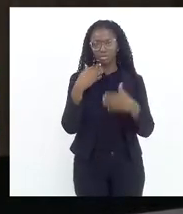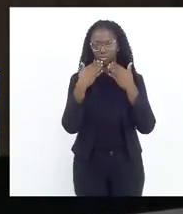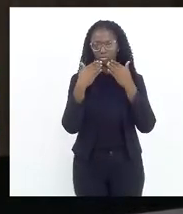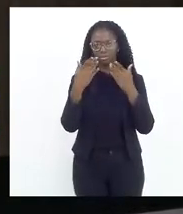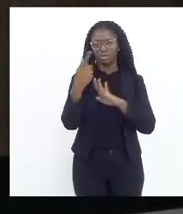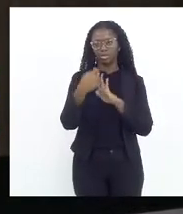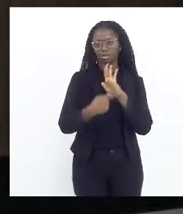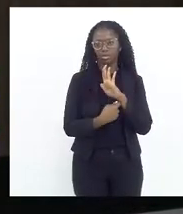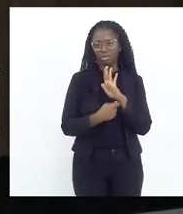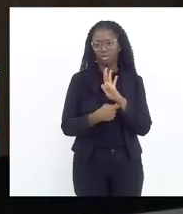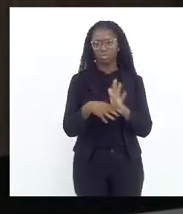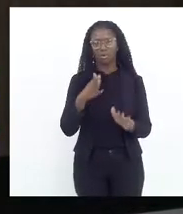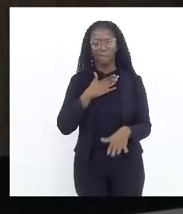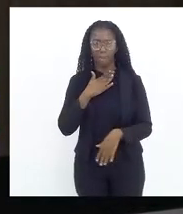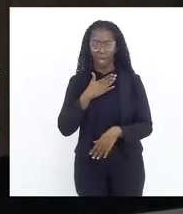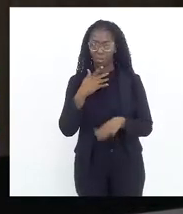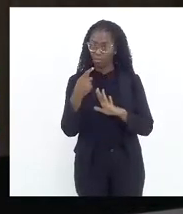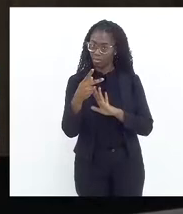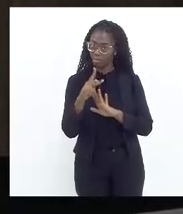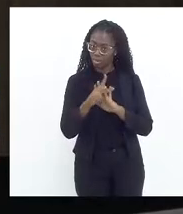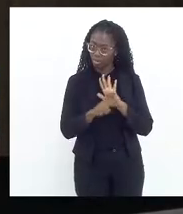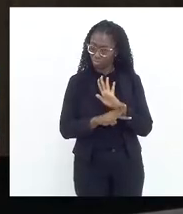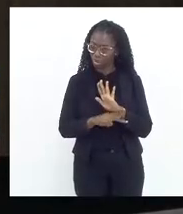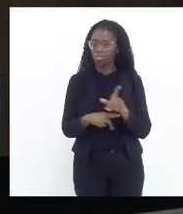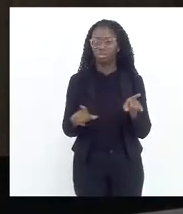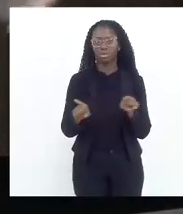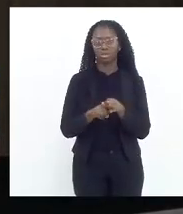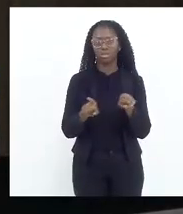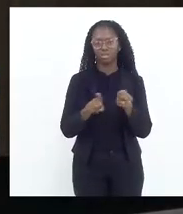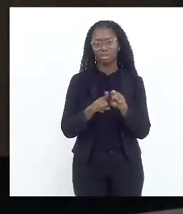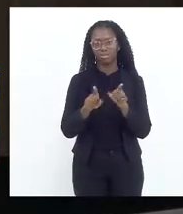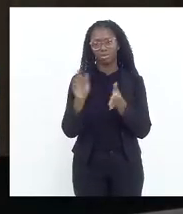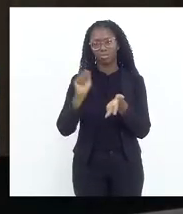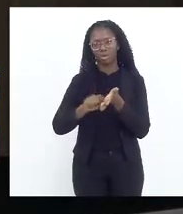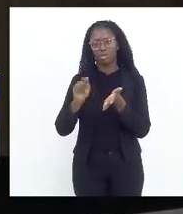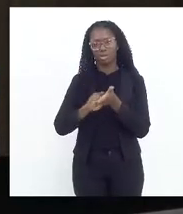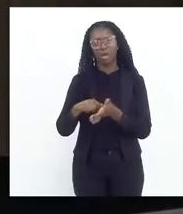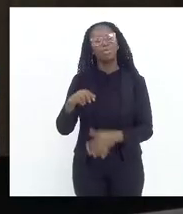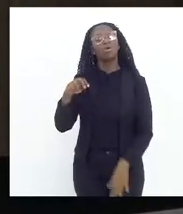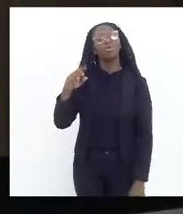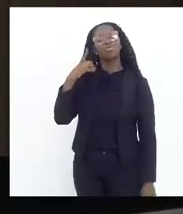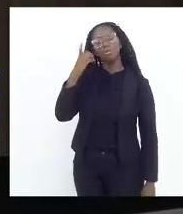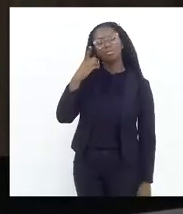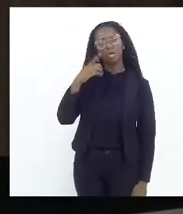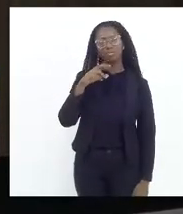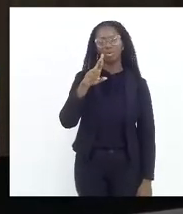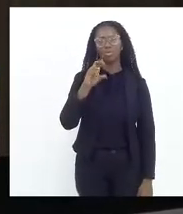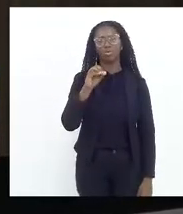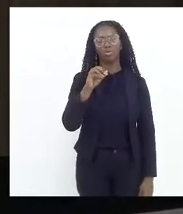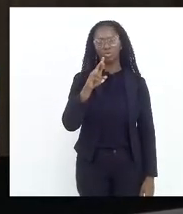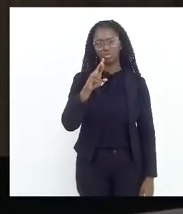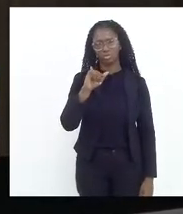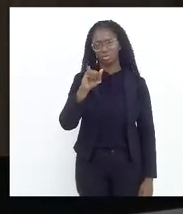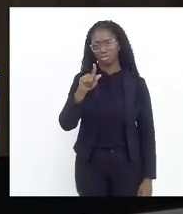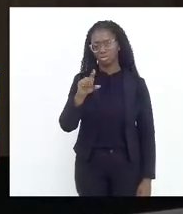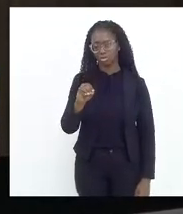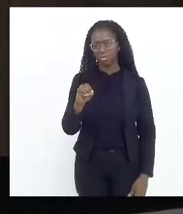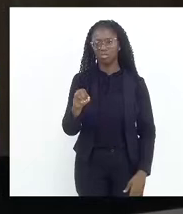um texto no meu projeto, que também tem como coautor o deputado Rodrigo Amorim, com algumas normas